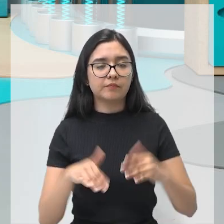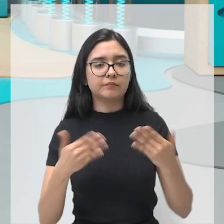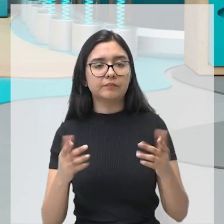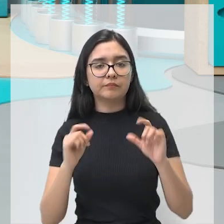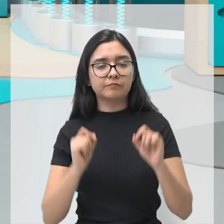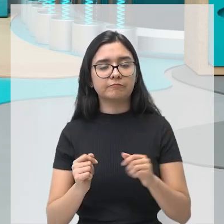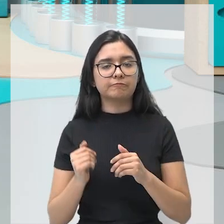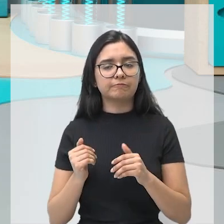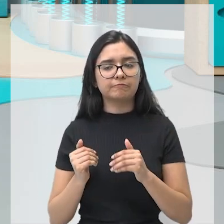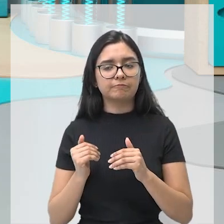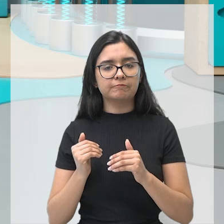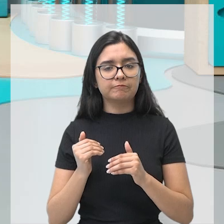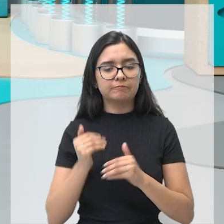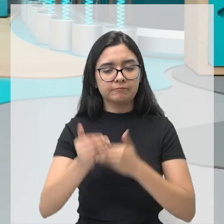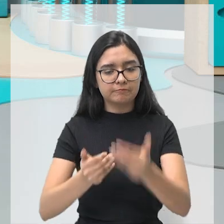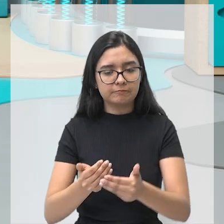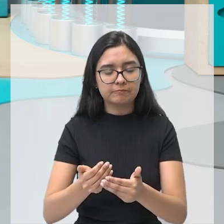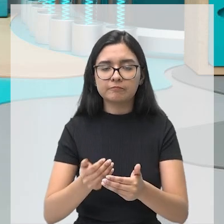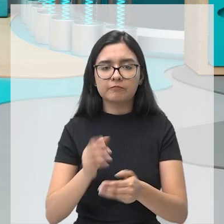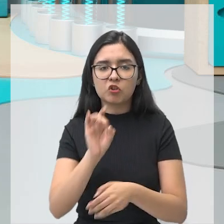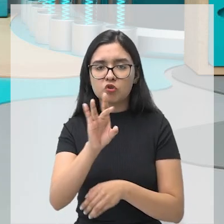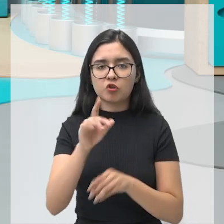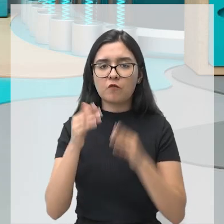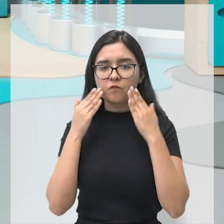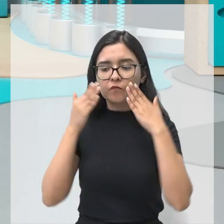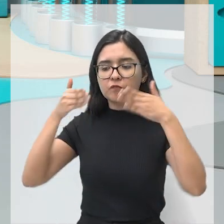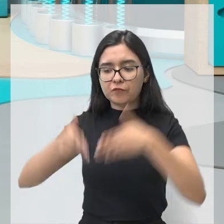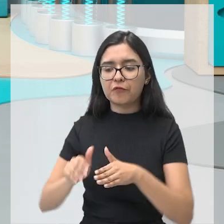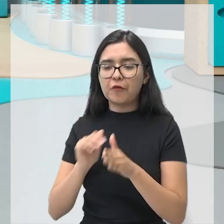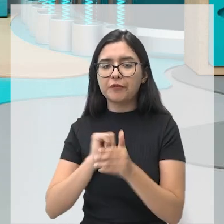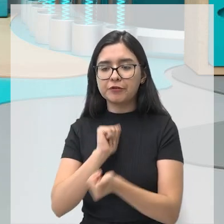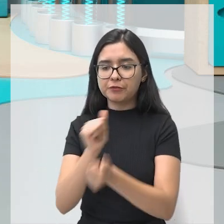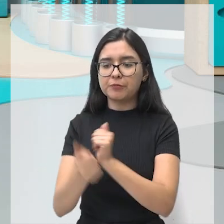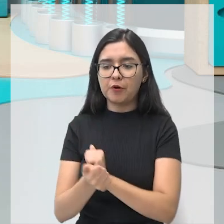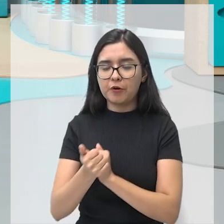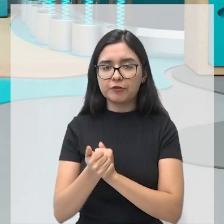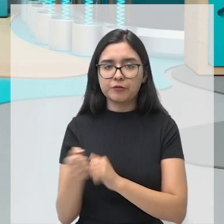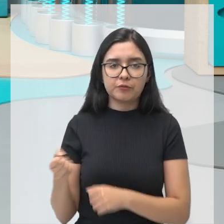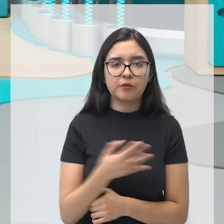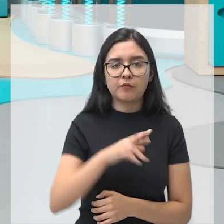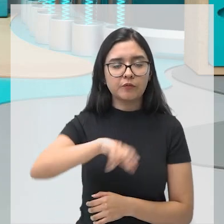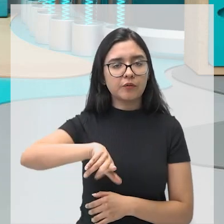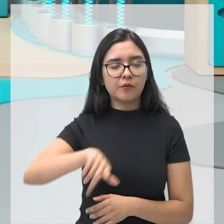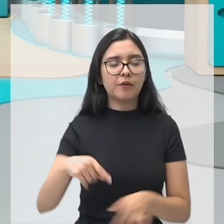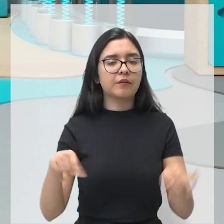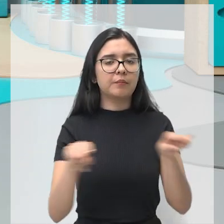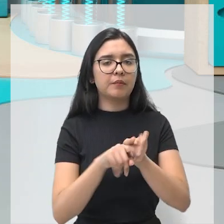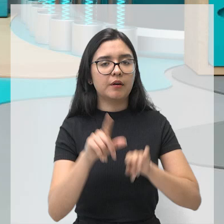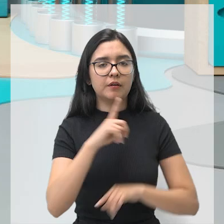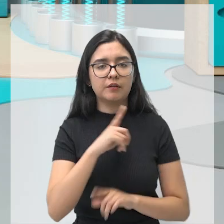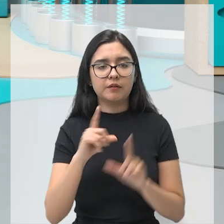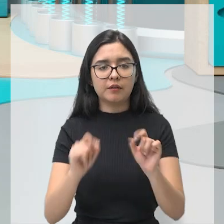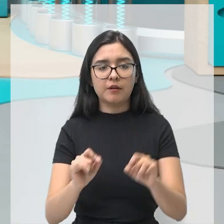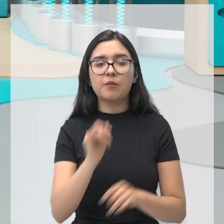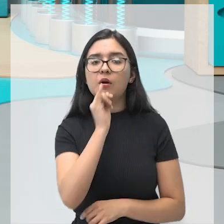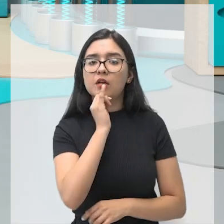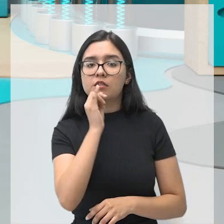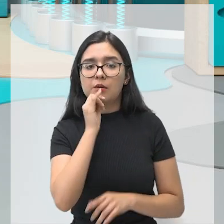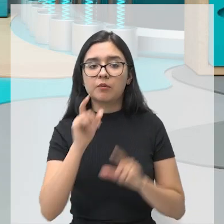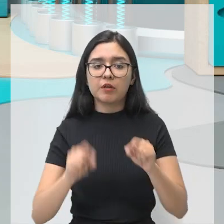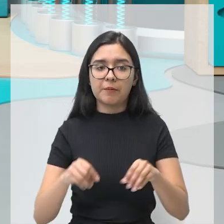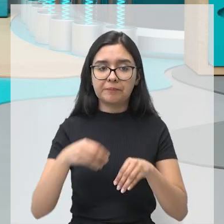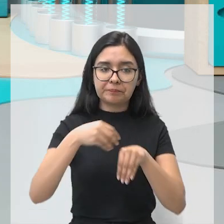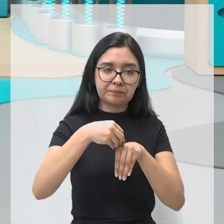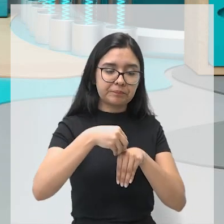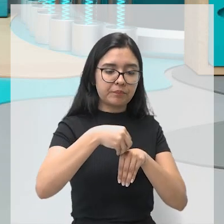Esse avanço não fica só nesses esportes mais modernos, a gente tem um exemplo também do xadrez